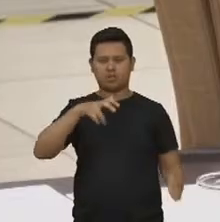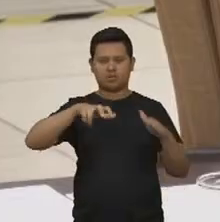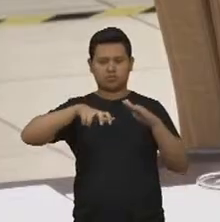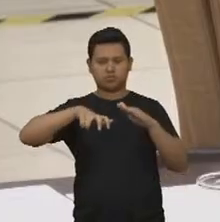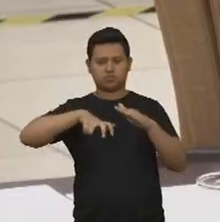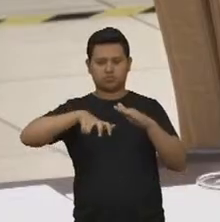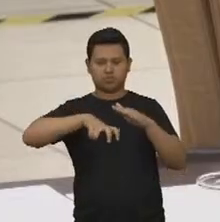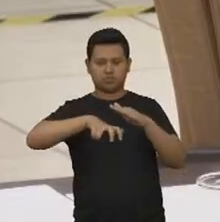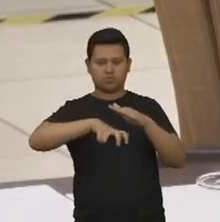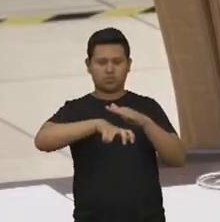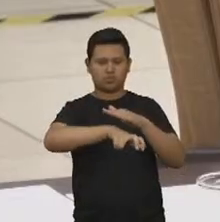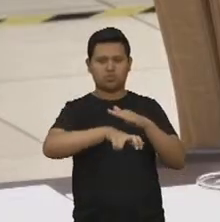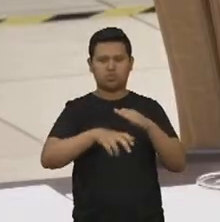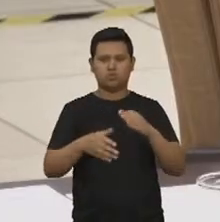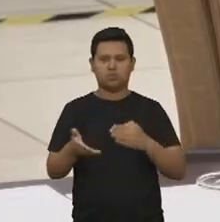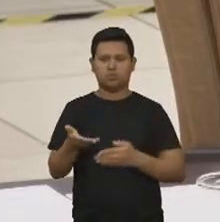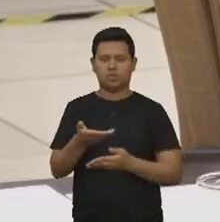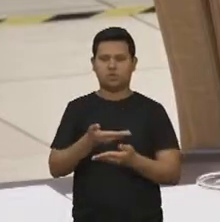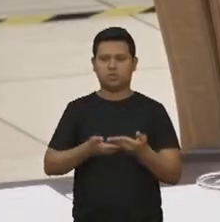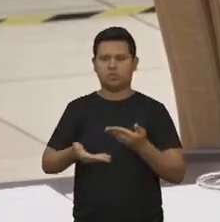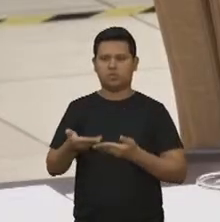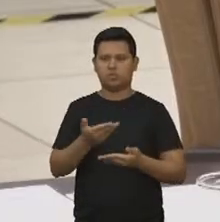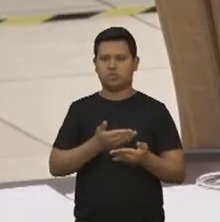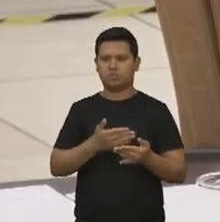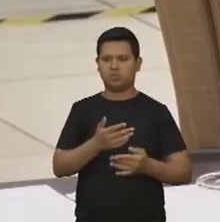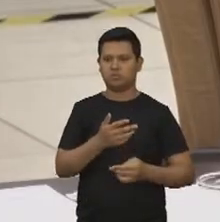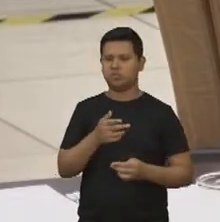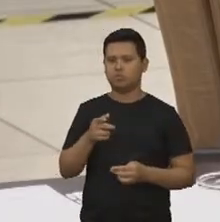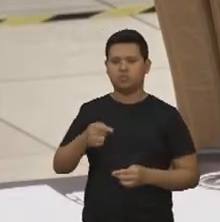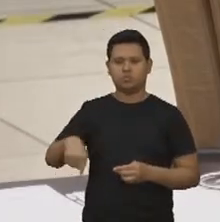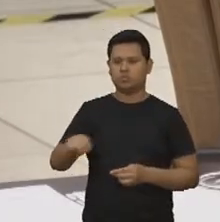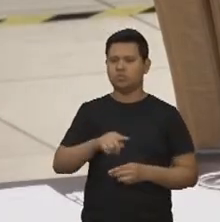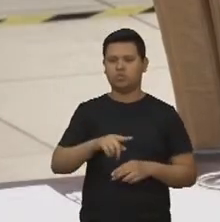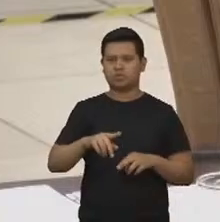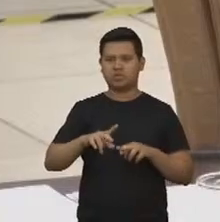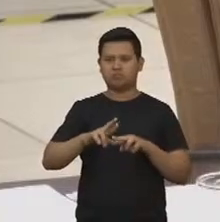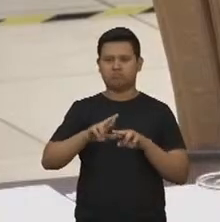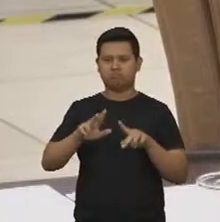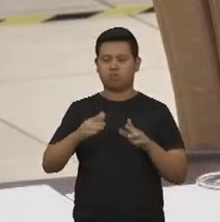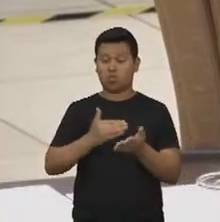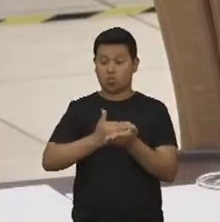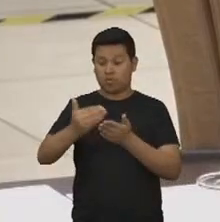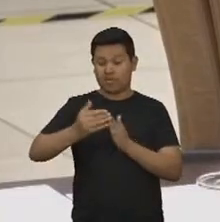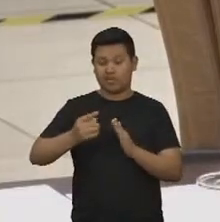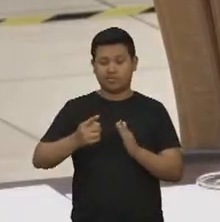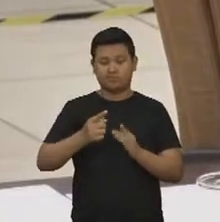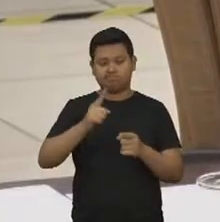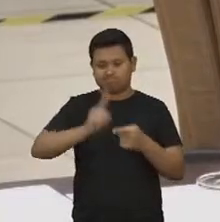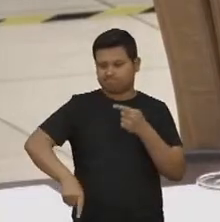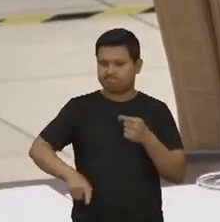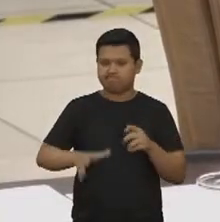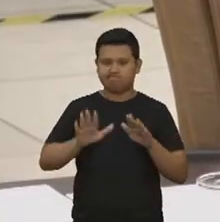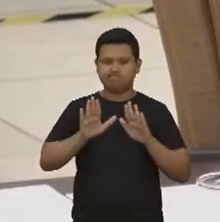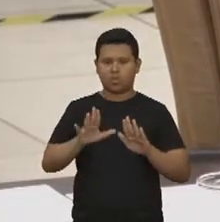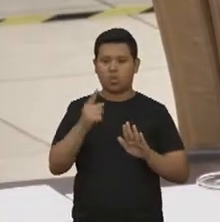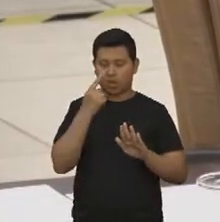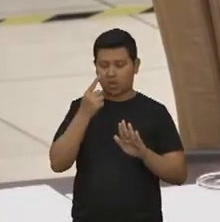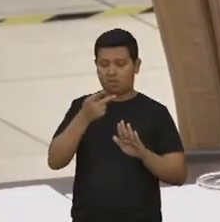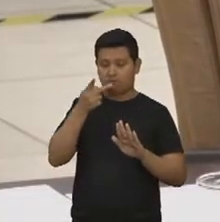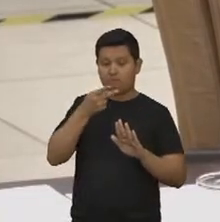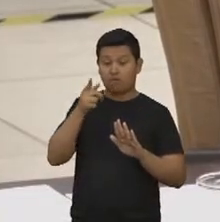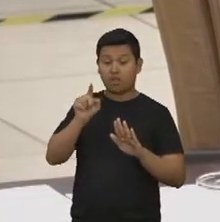né? Então, no começo foi negado, inclusive, por incrível que pareça, você falando